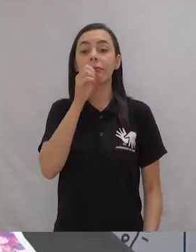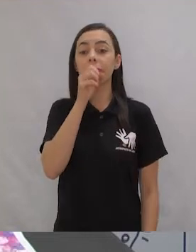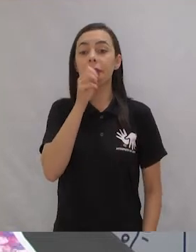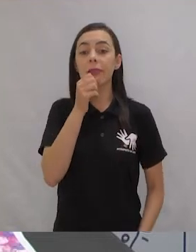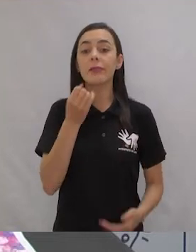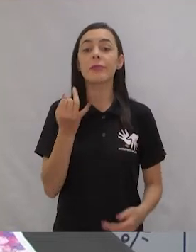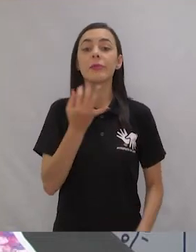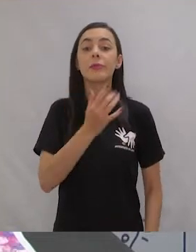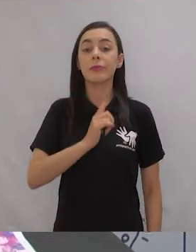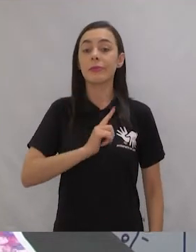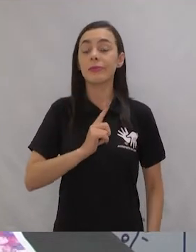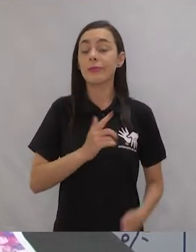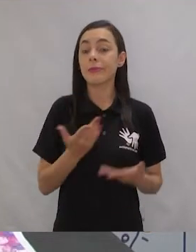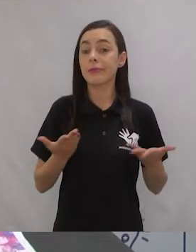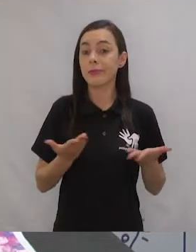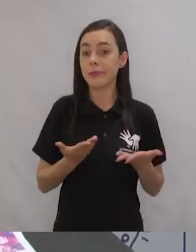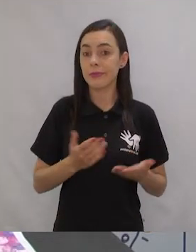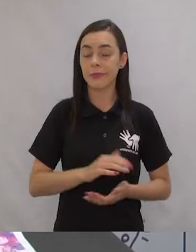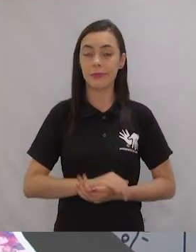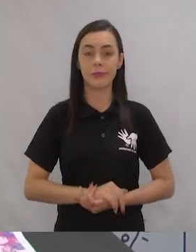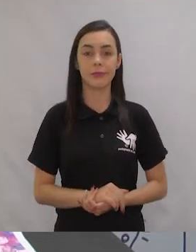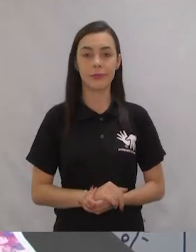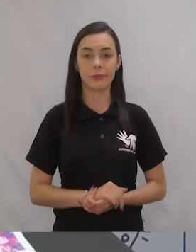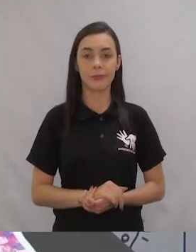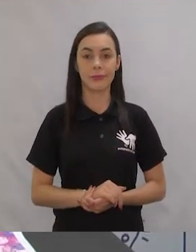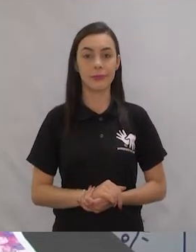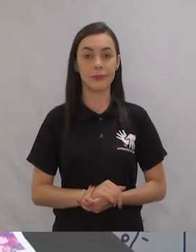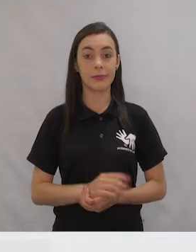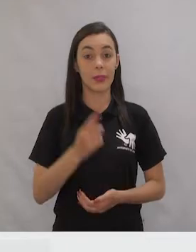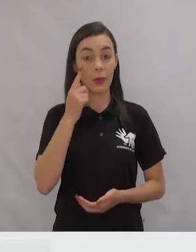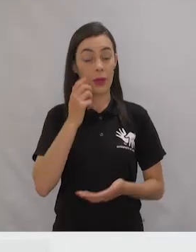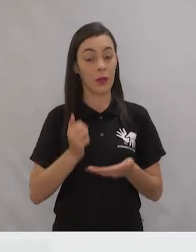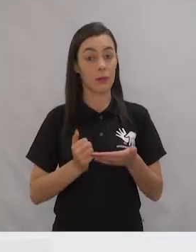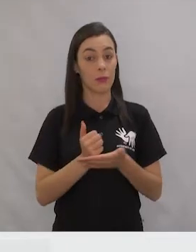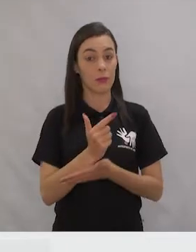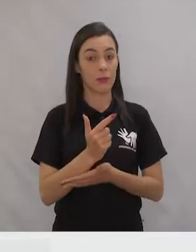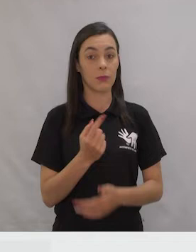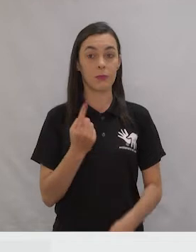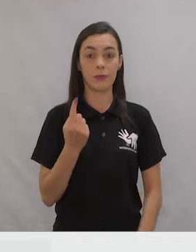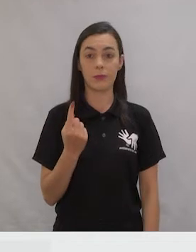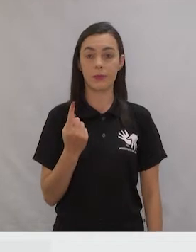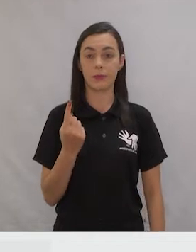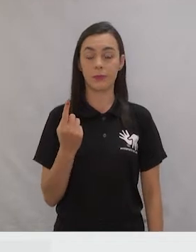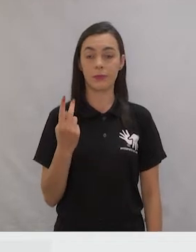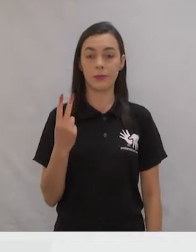laranjas restaram para a Ana? Então vamos lá. Ana comprou